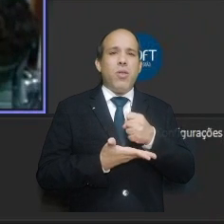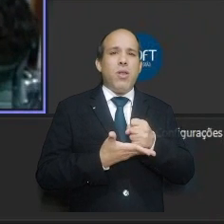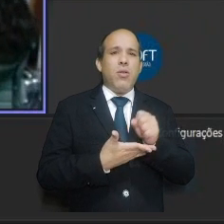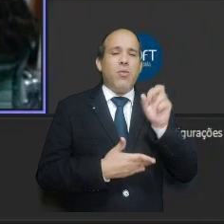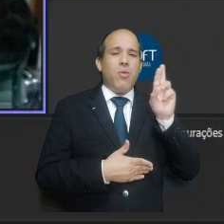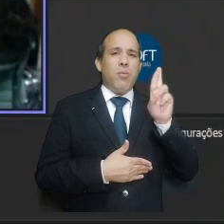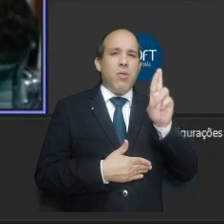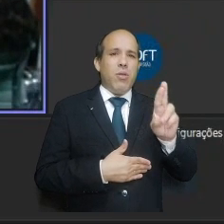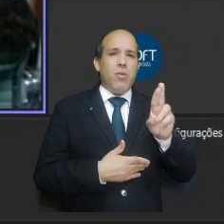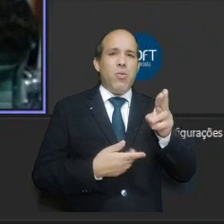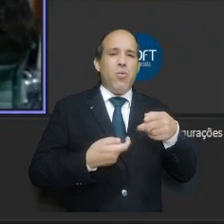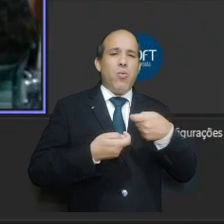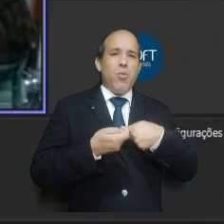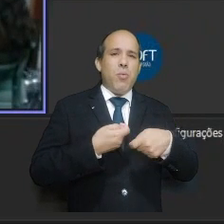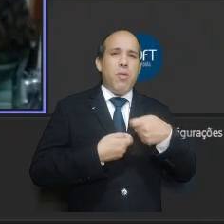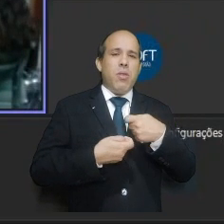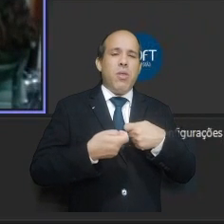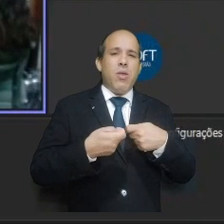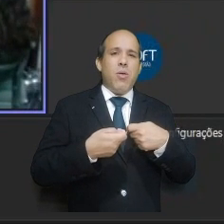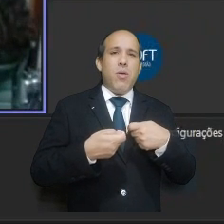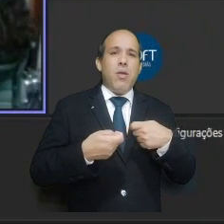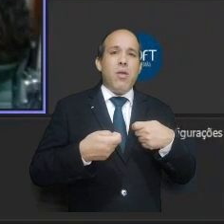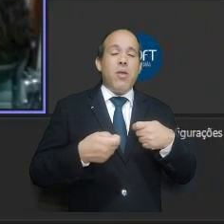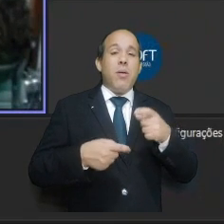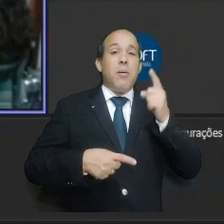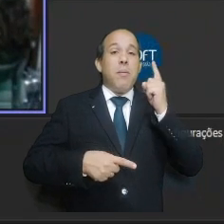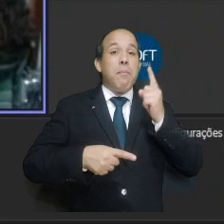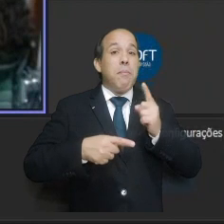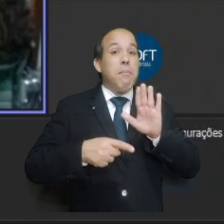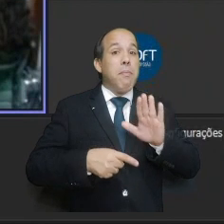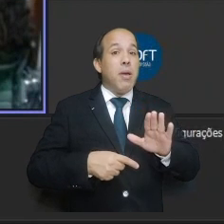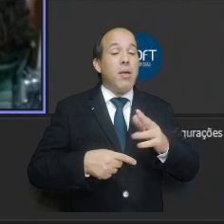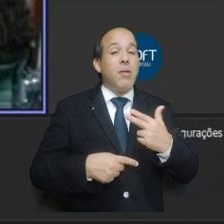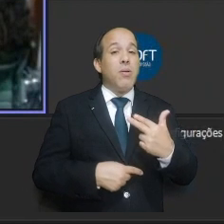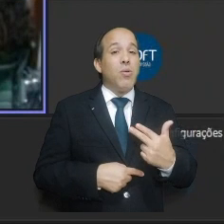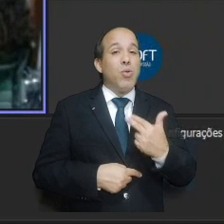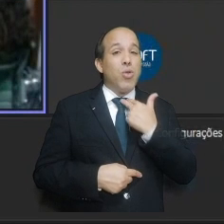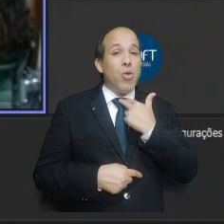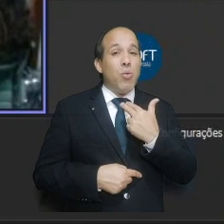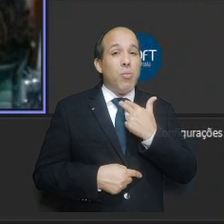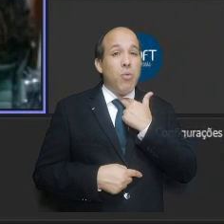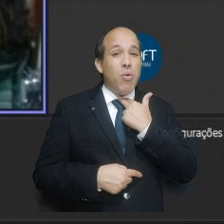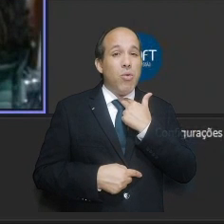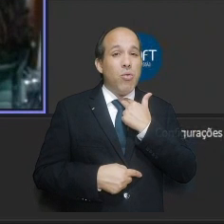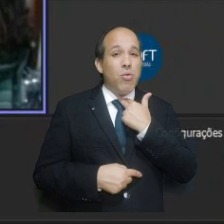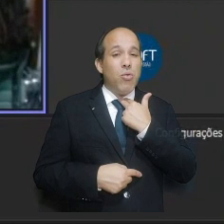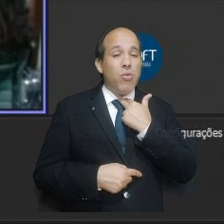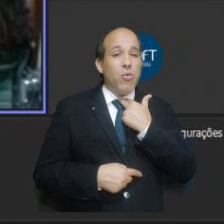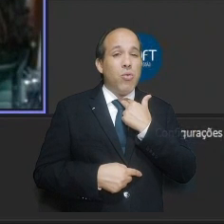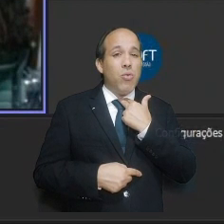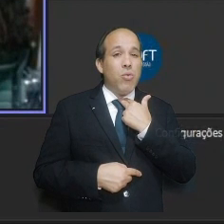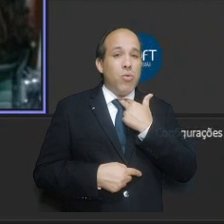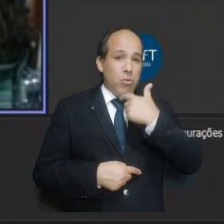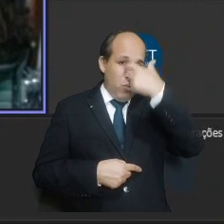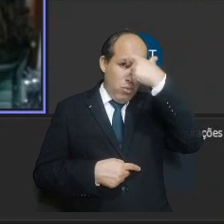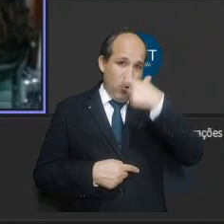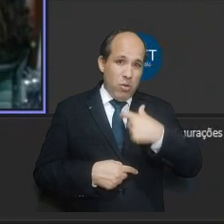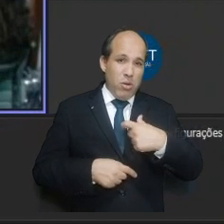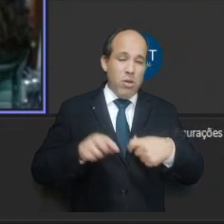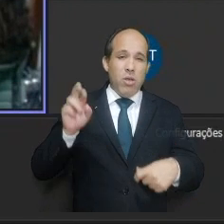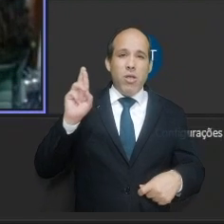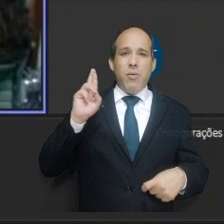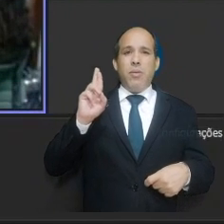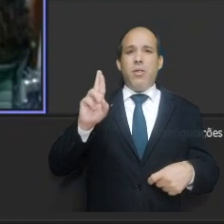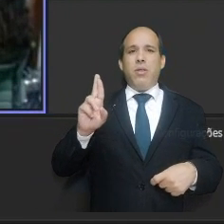existia contrato de representação comercial com expressa vedação no sentido de que